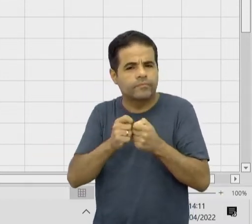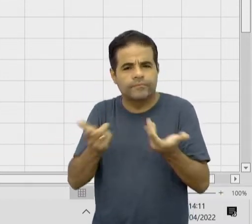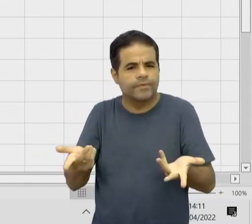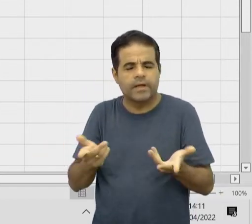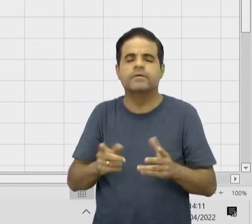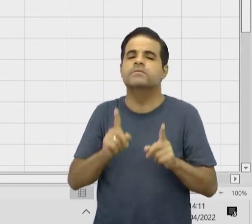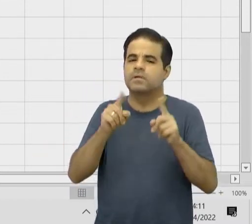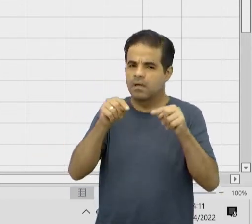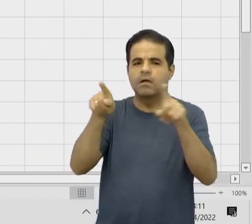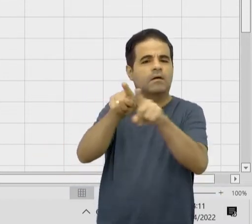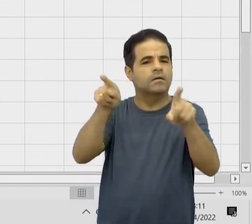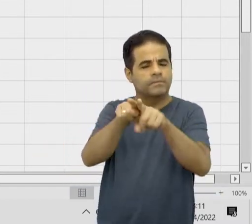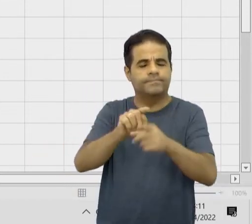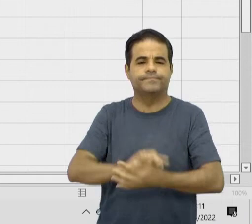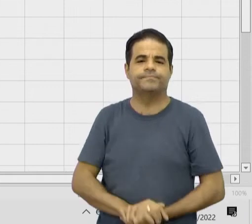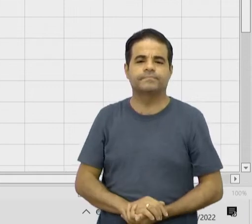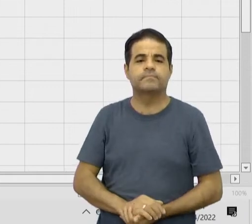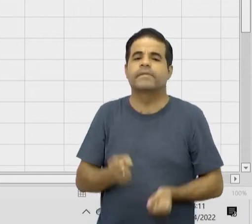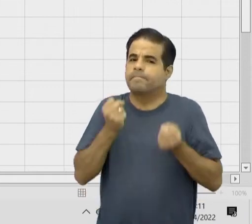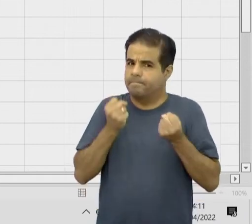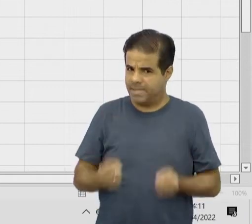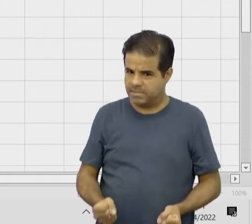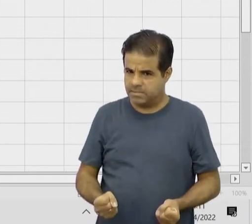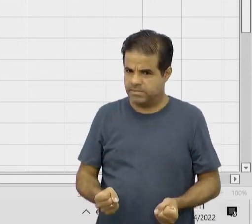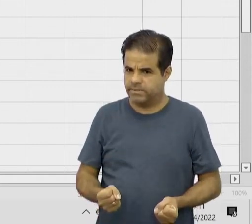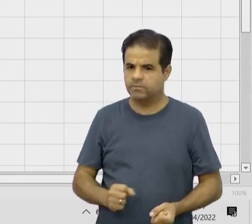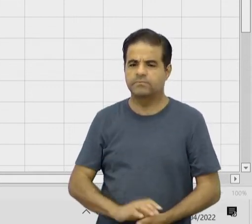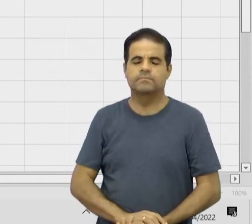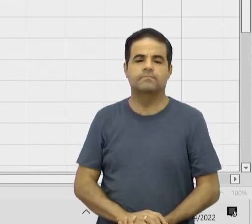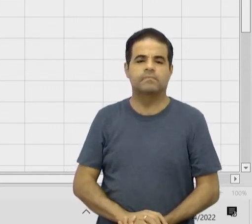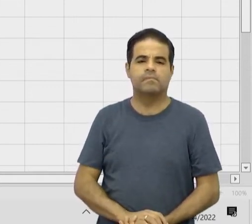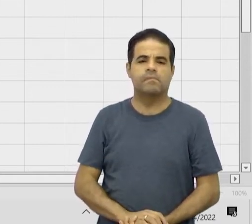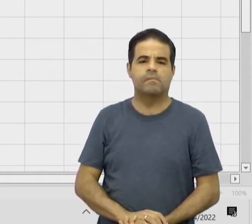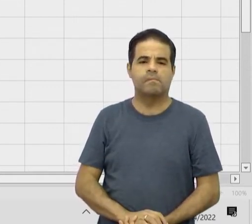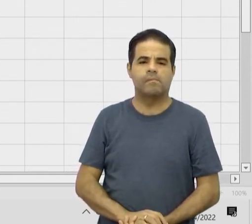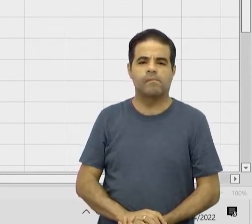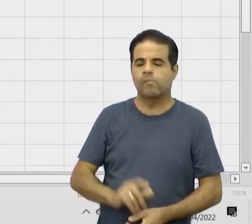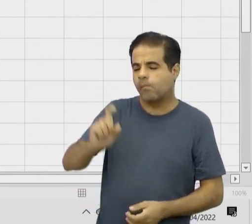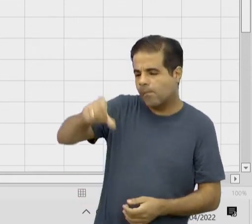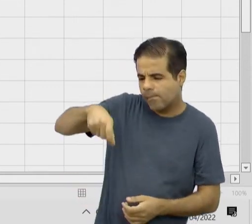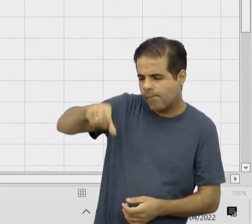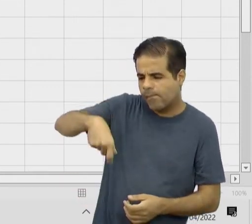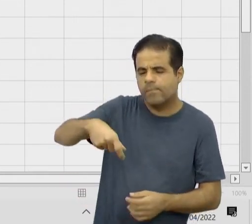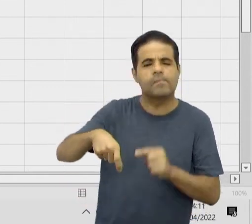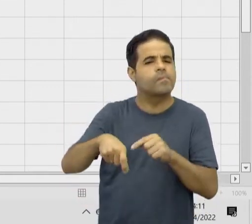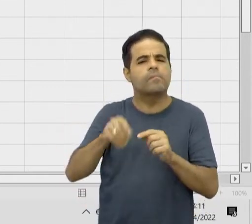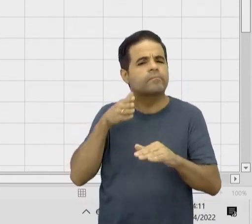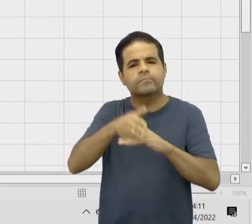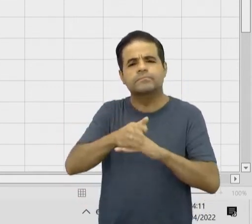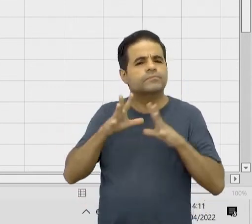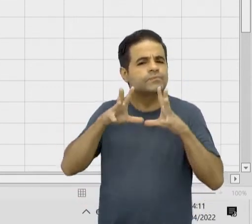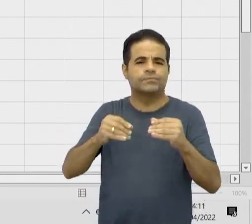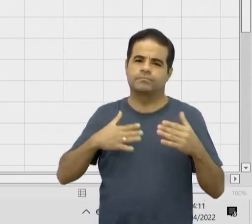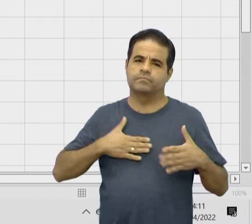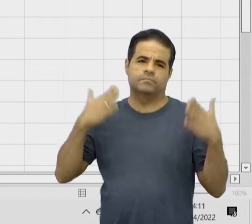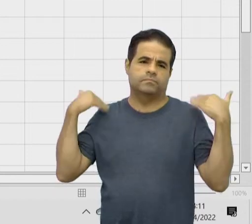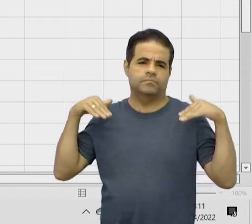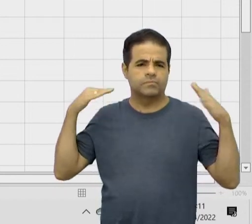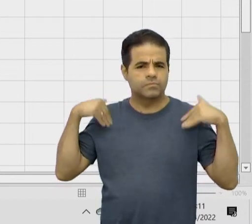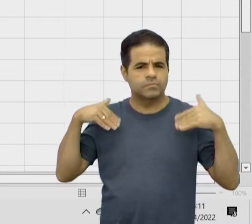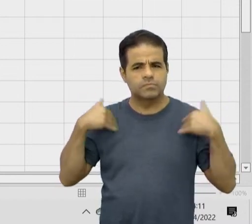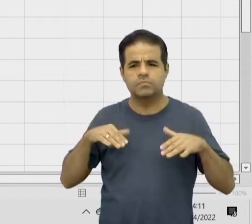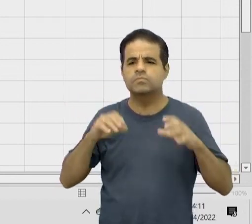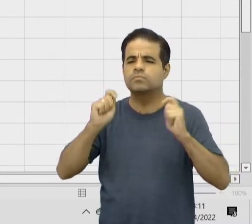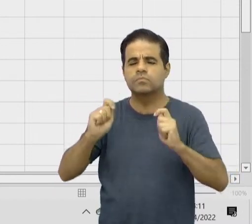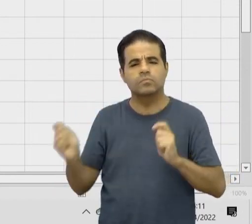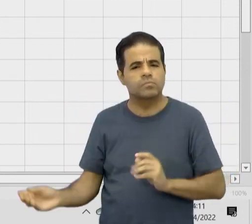crédito é pesado, né? Cartão de crédito entra todo o meu lazer. Então